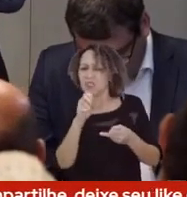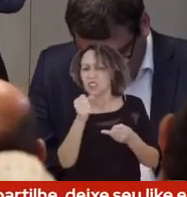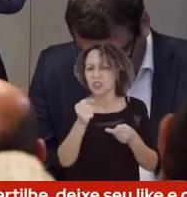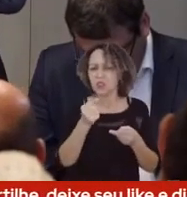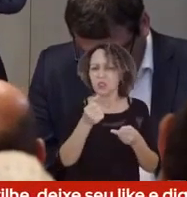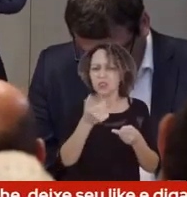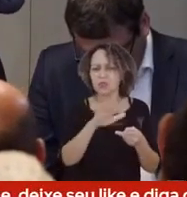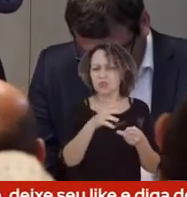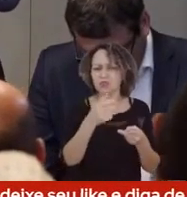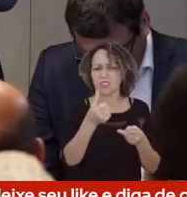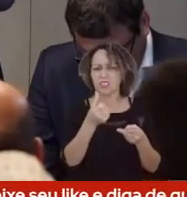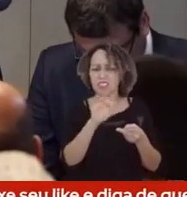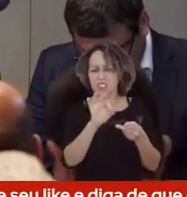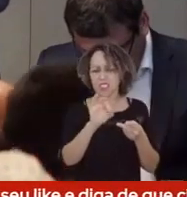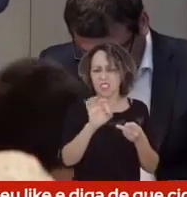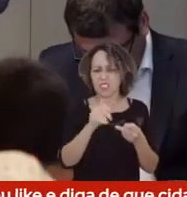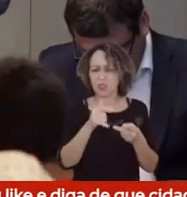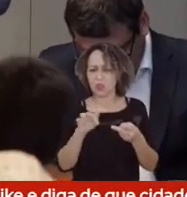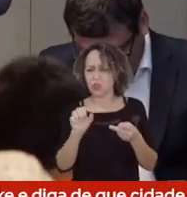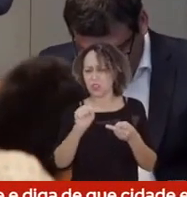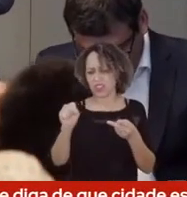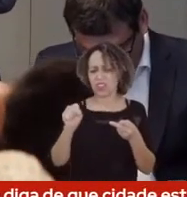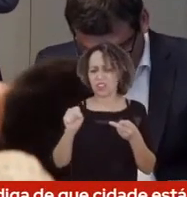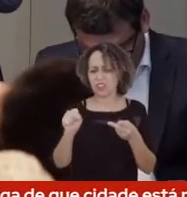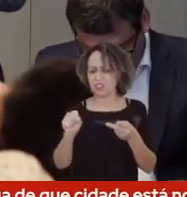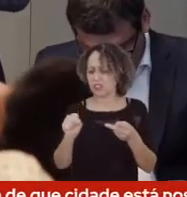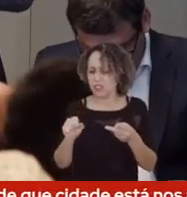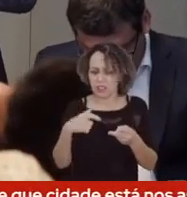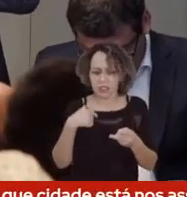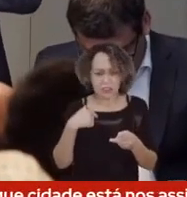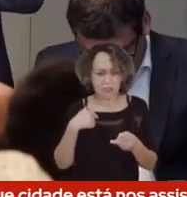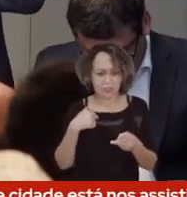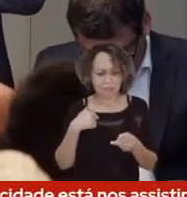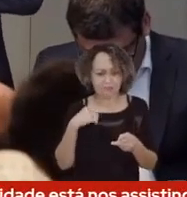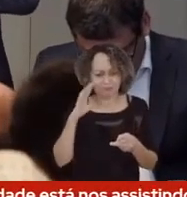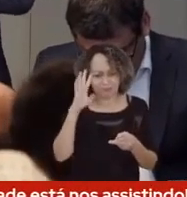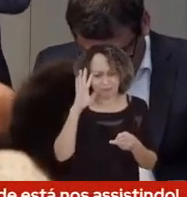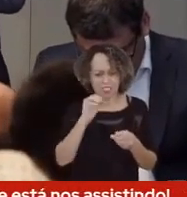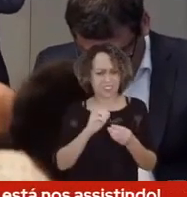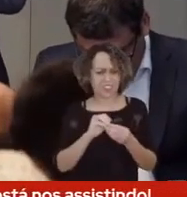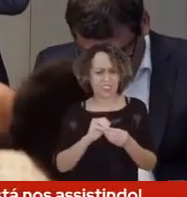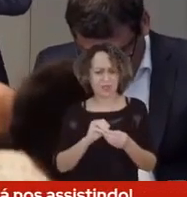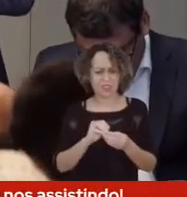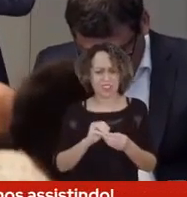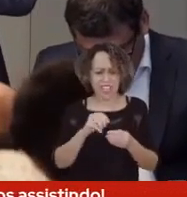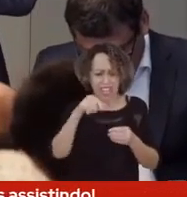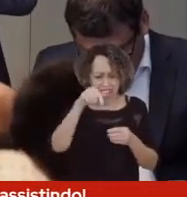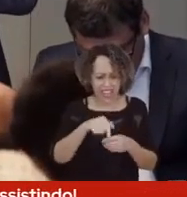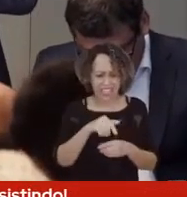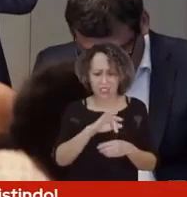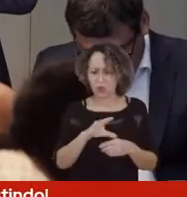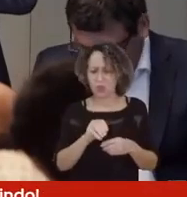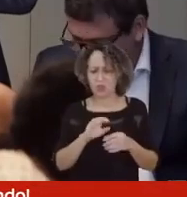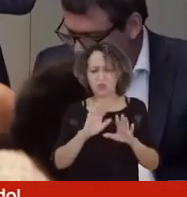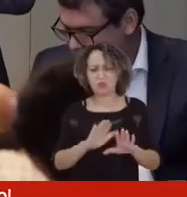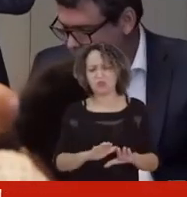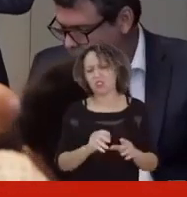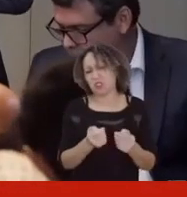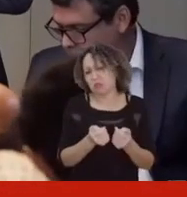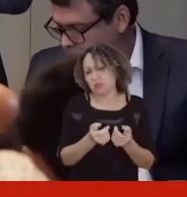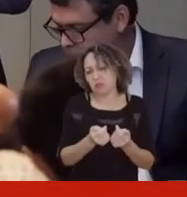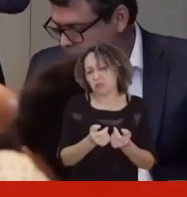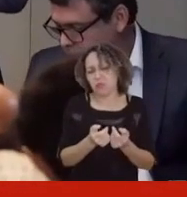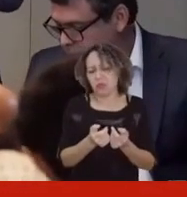aqui. Muito, muito pouco aqui. Se fala muito dos royalties e participação especial. E o